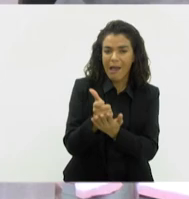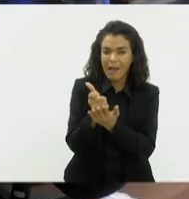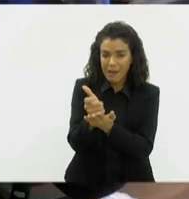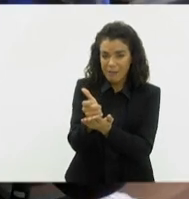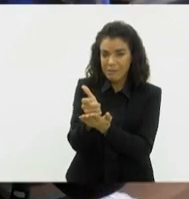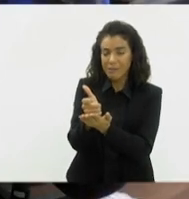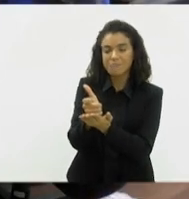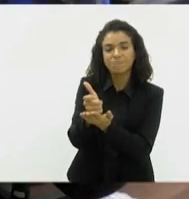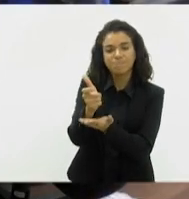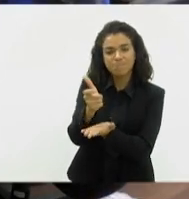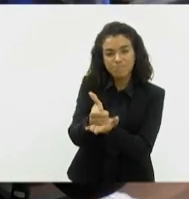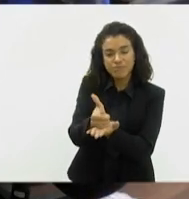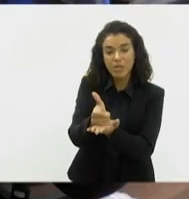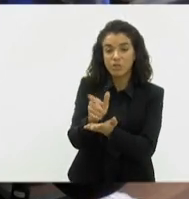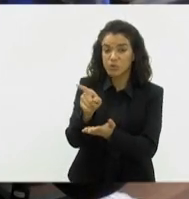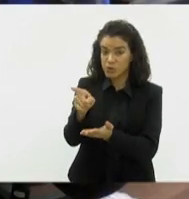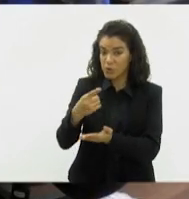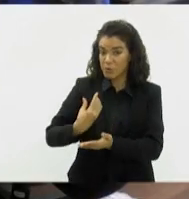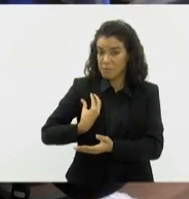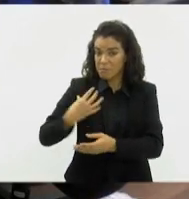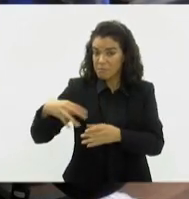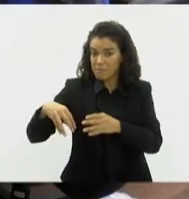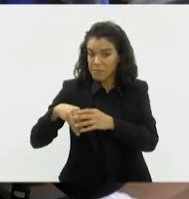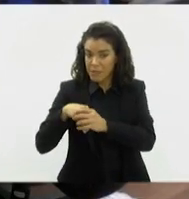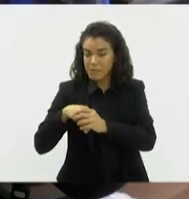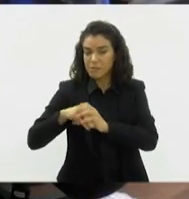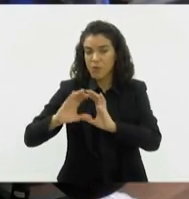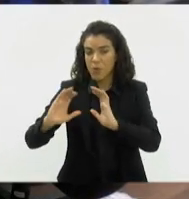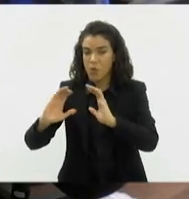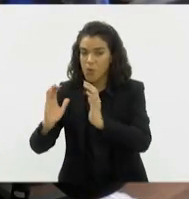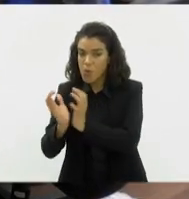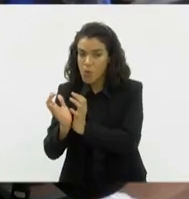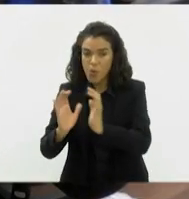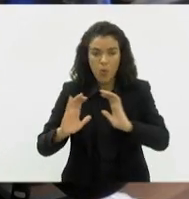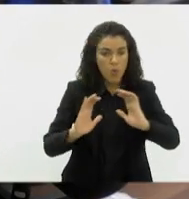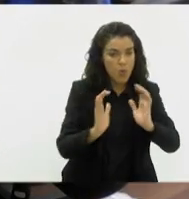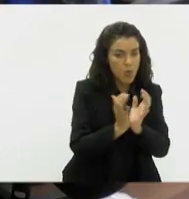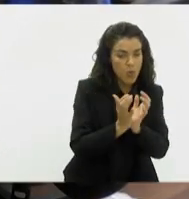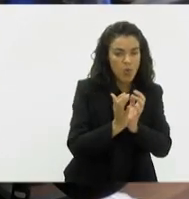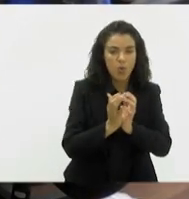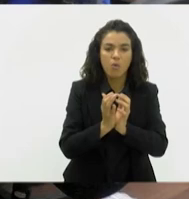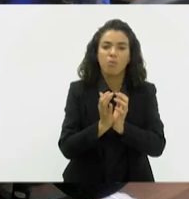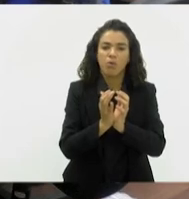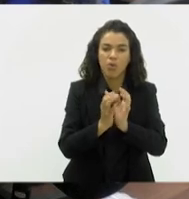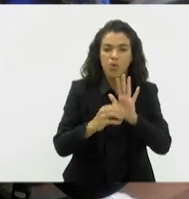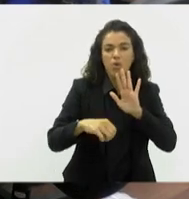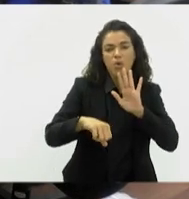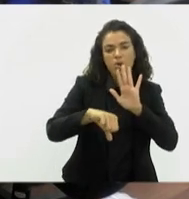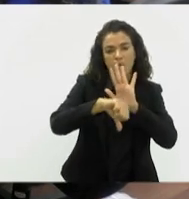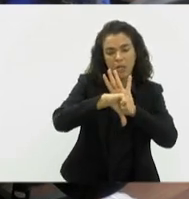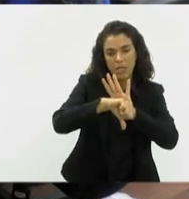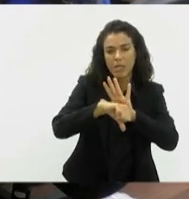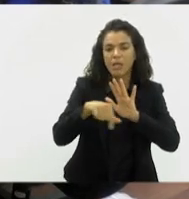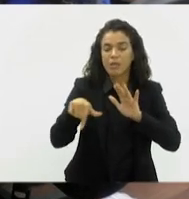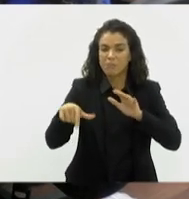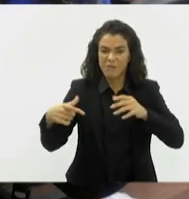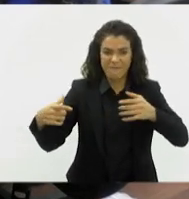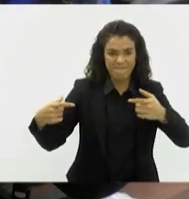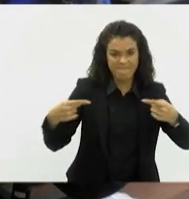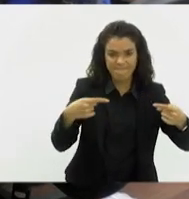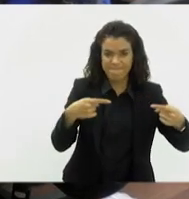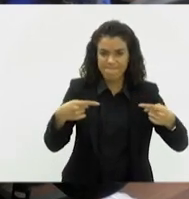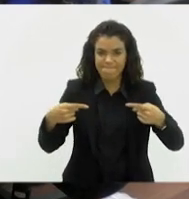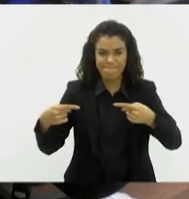faz parte ou fez parte em algum momento da sua vida como integrante de alguma organização criminosa, é fundamental que a gente saiba,